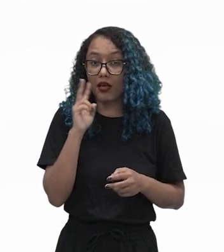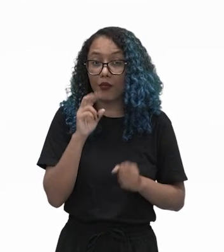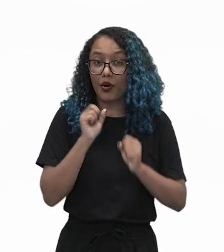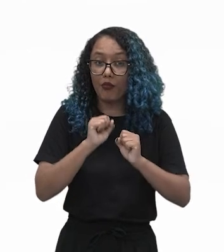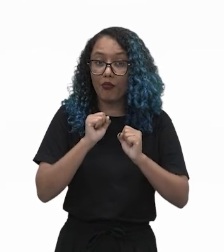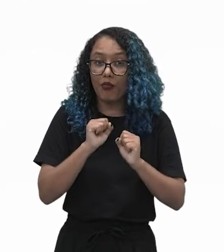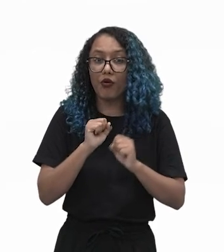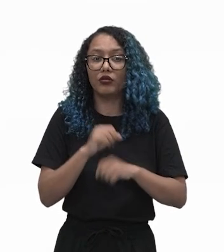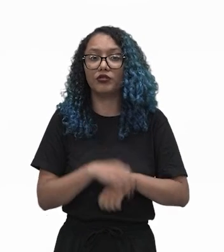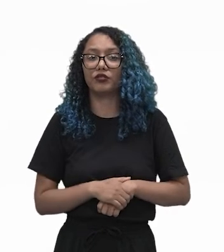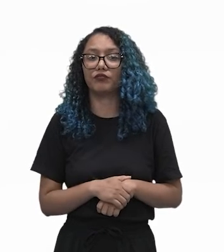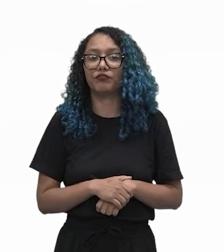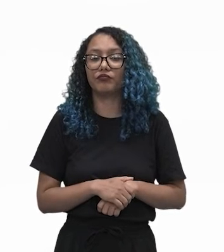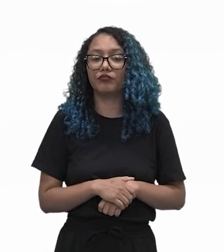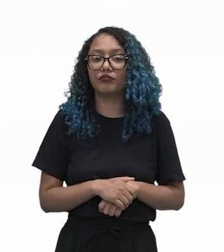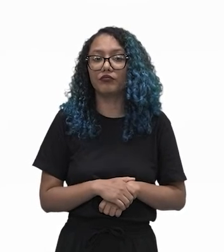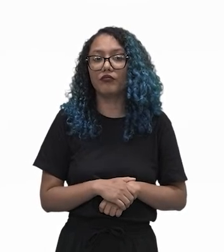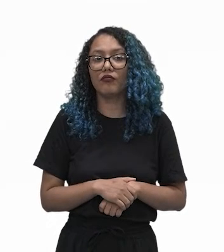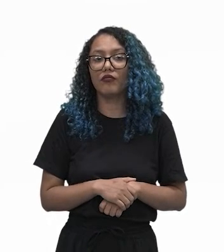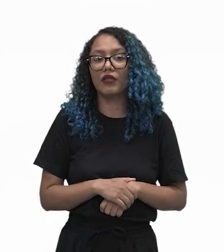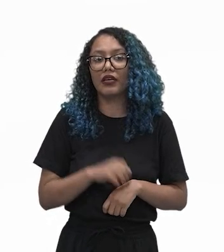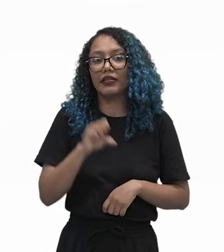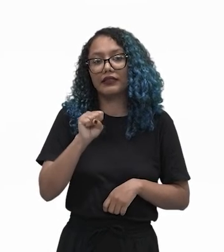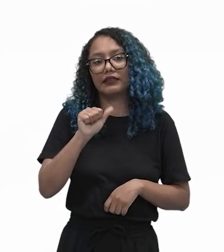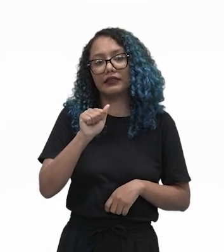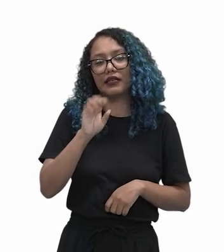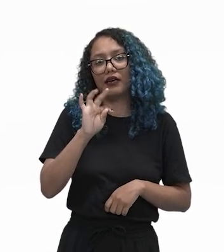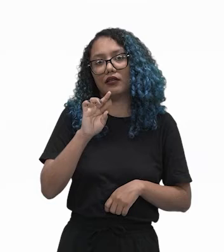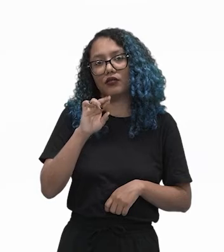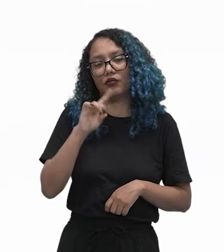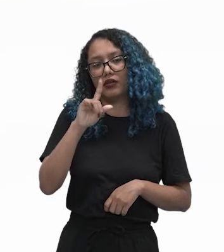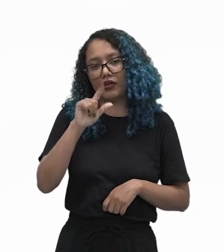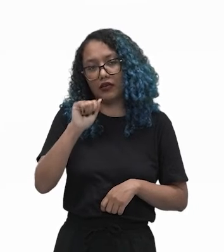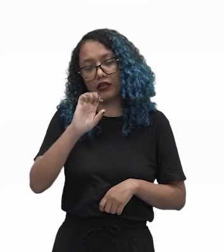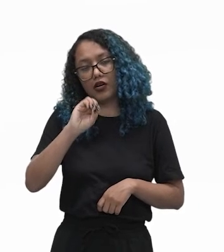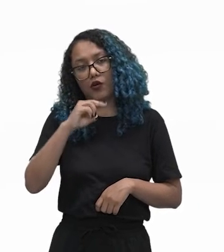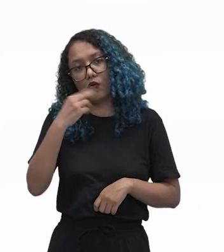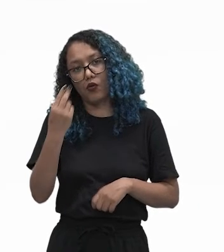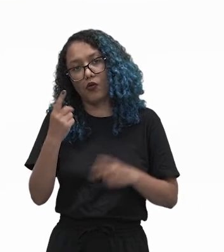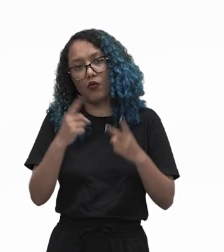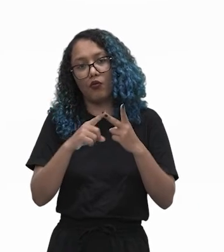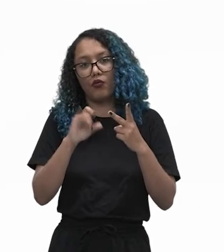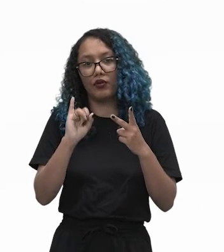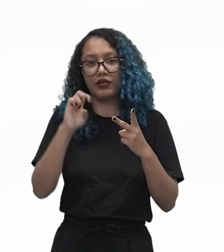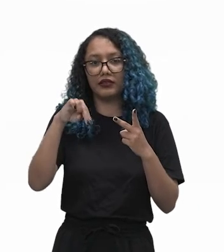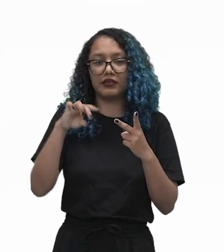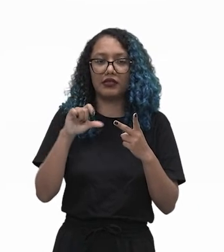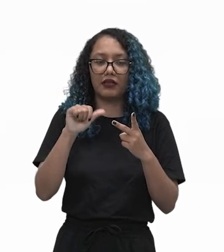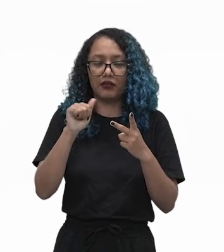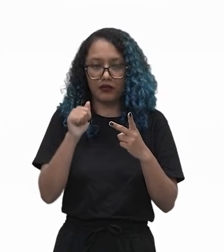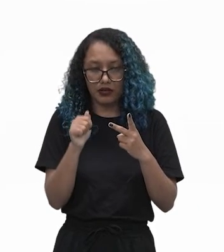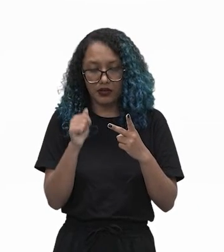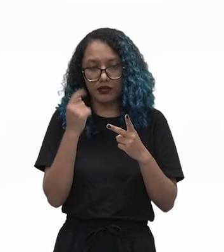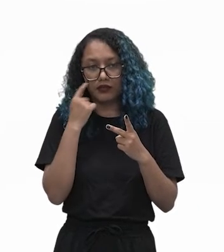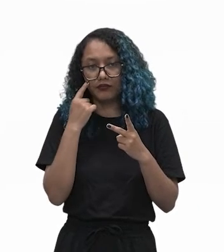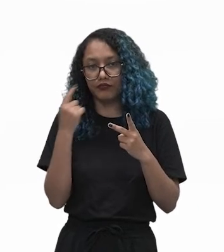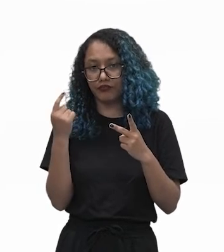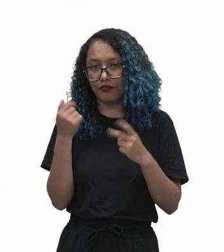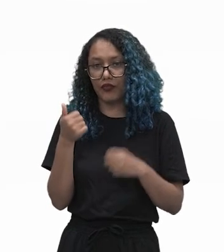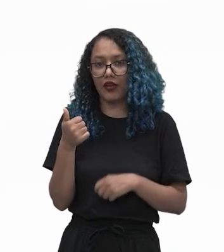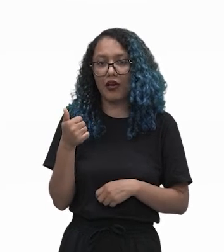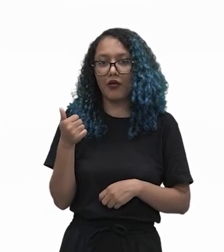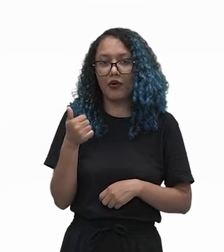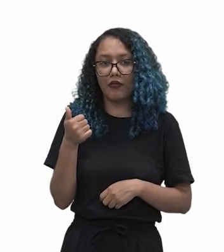classificadas em saturada quando só tem ligação simples, que é o caso dessa. É uma cadeia fechada, ou seja, uma